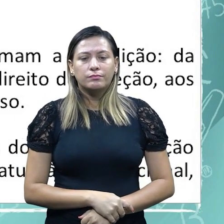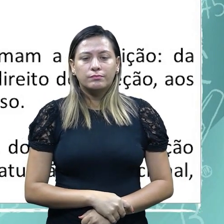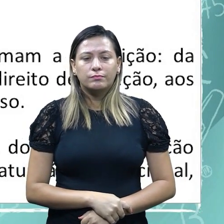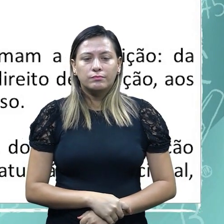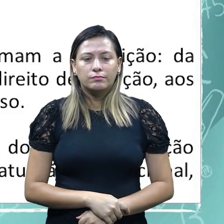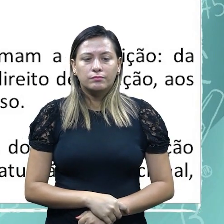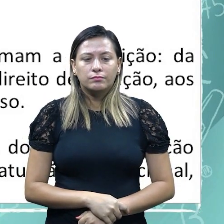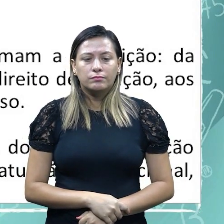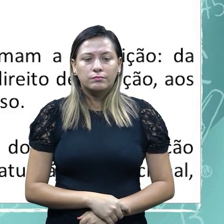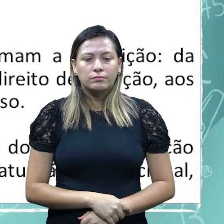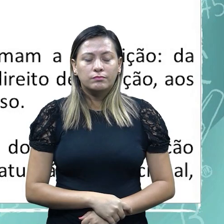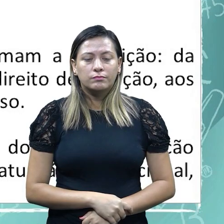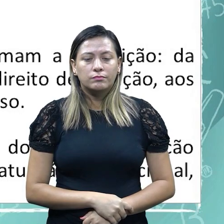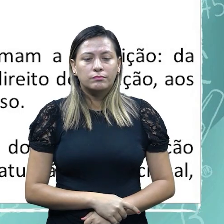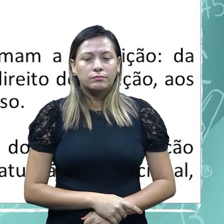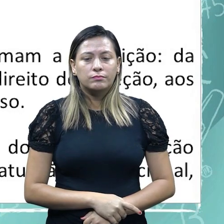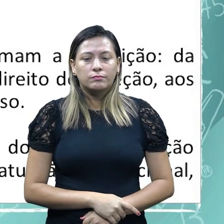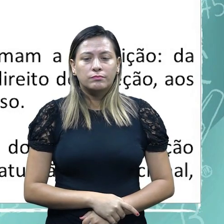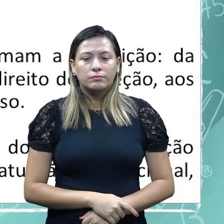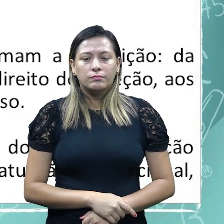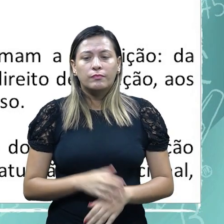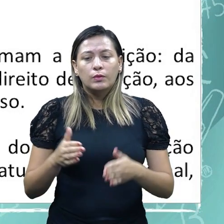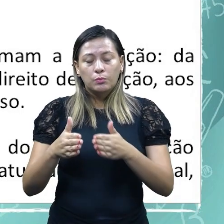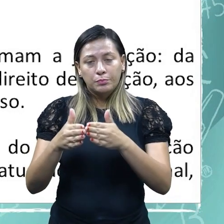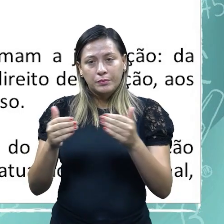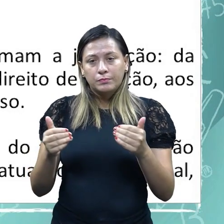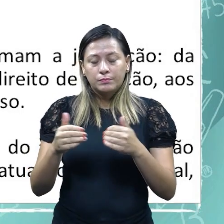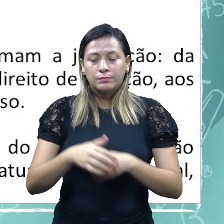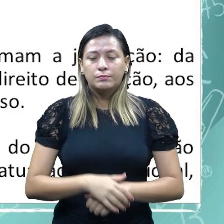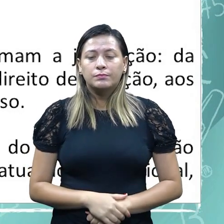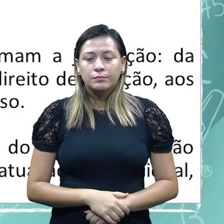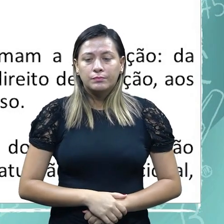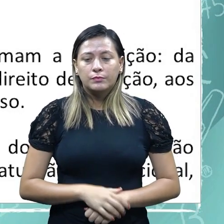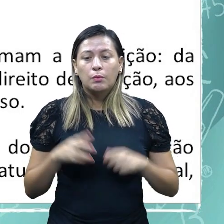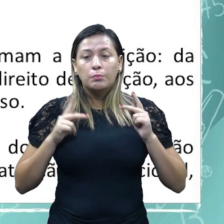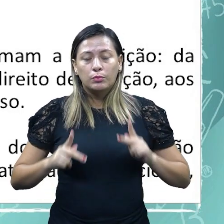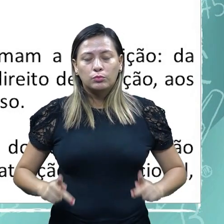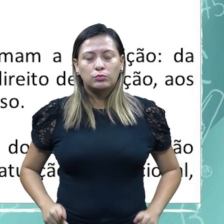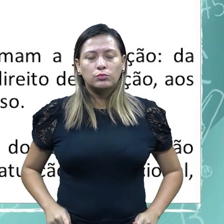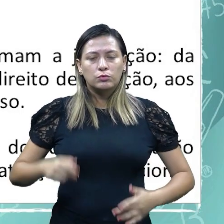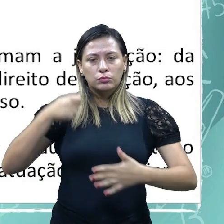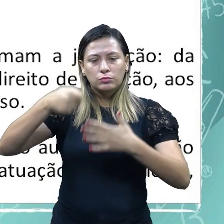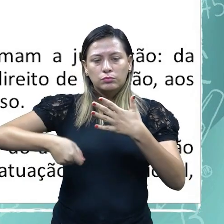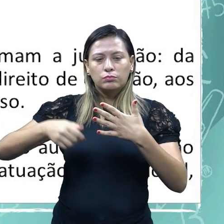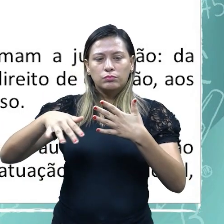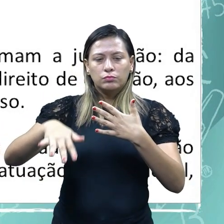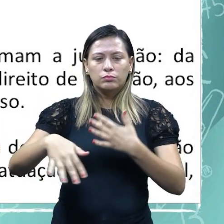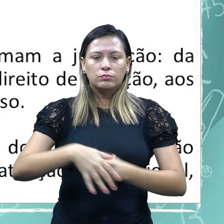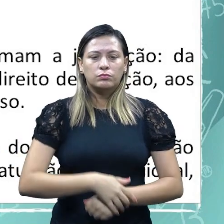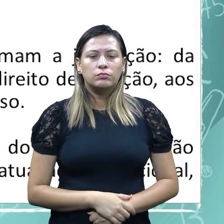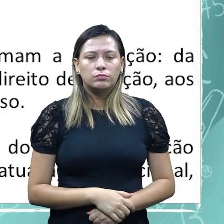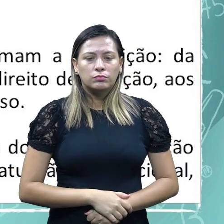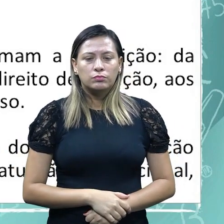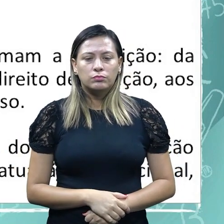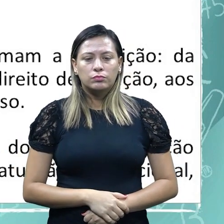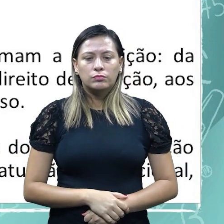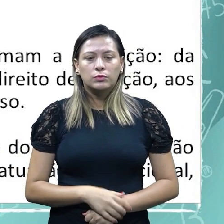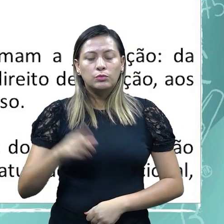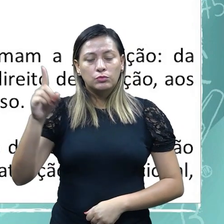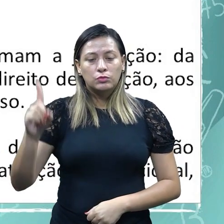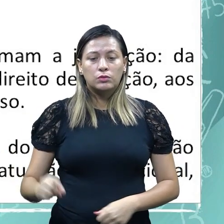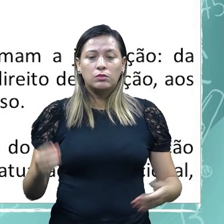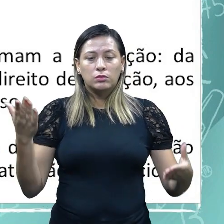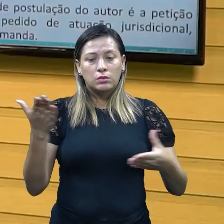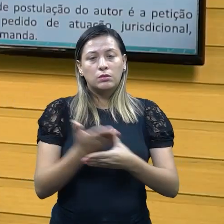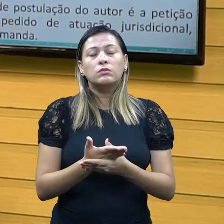requisitos dela, na qual ela formula o quê? O pedido, certo? Da atuação jurisdicional, concretizando o direito de ação por